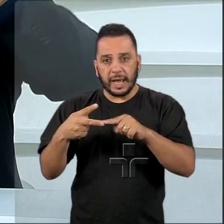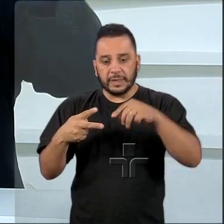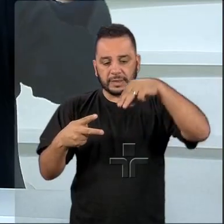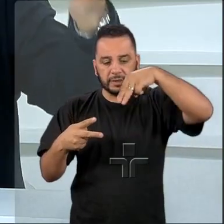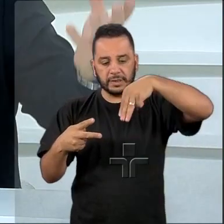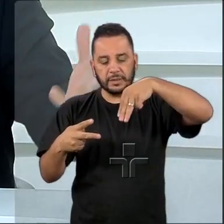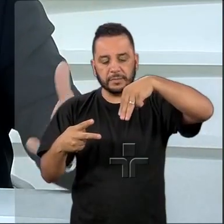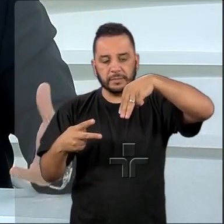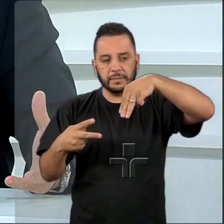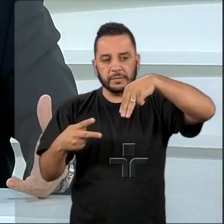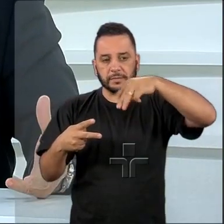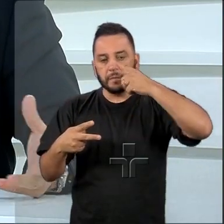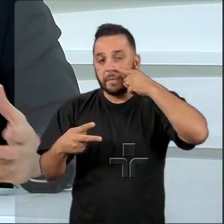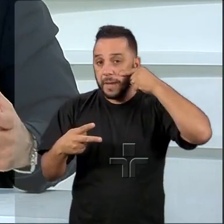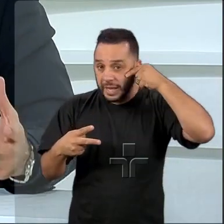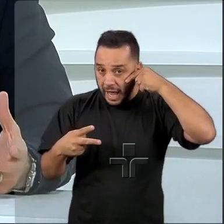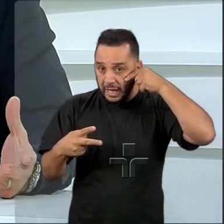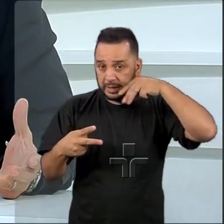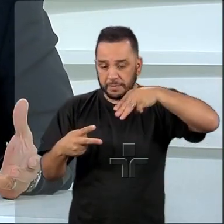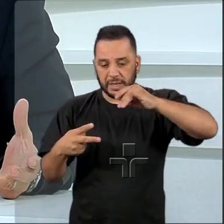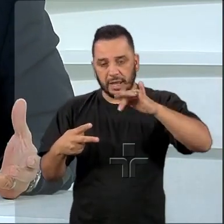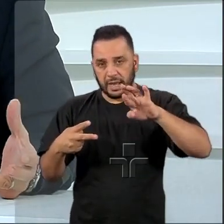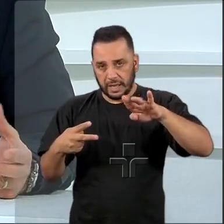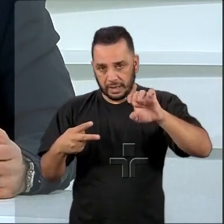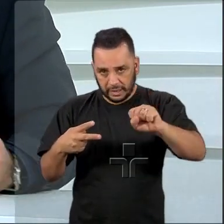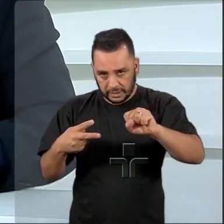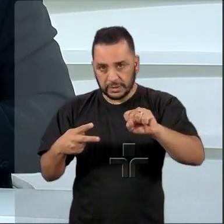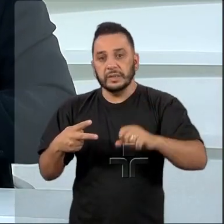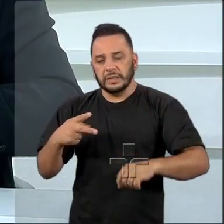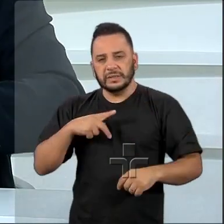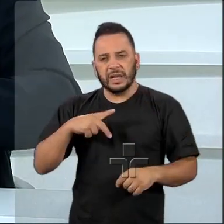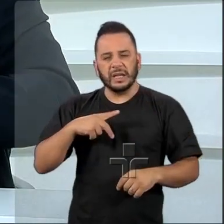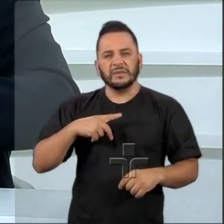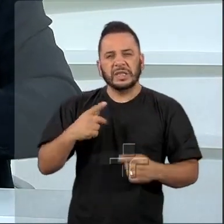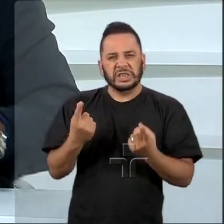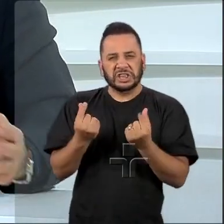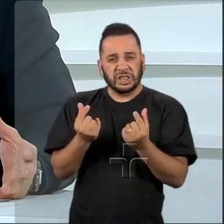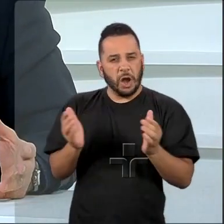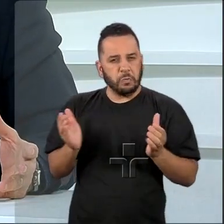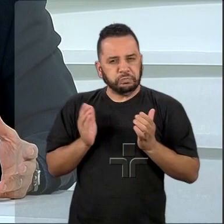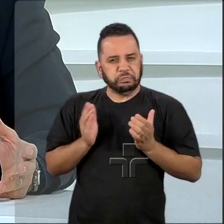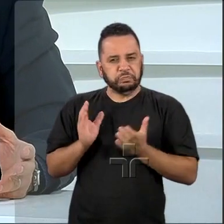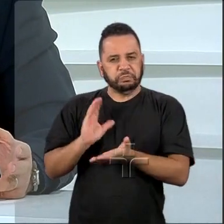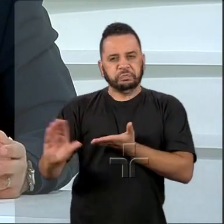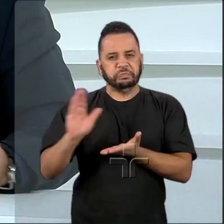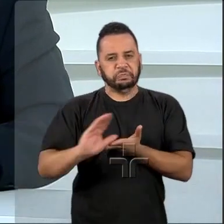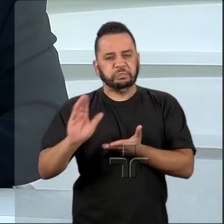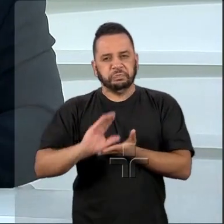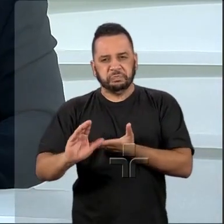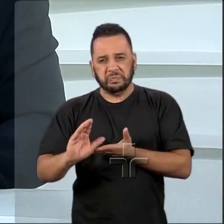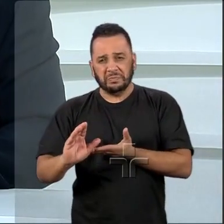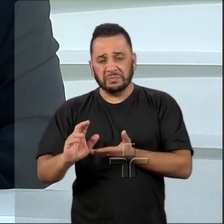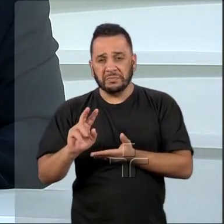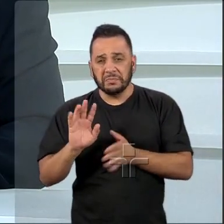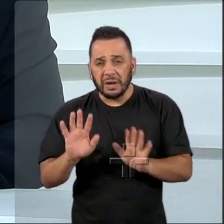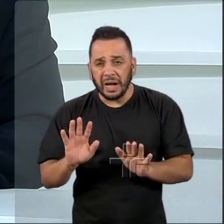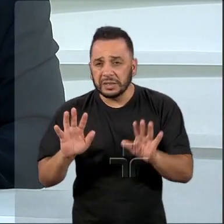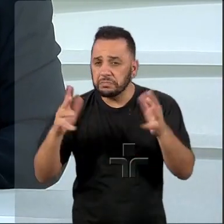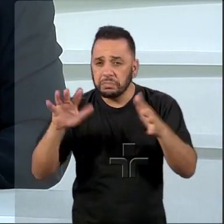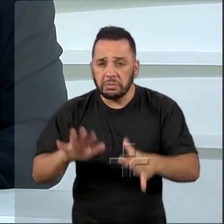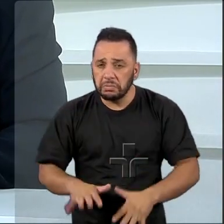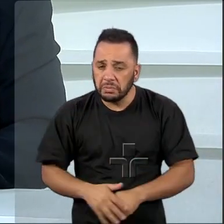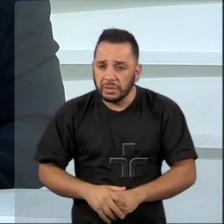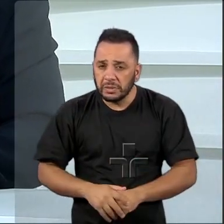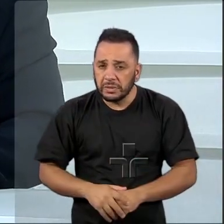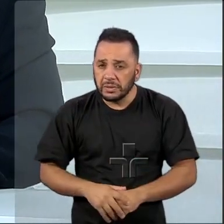tiveram rios de dinheiro e de tempo de televisão e foi um fiasco completo. Enquanto candidatos pequenos, com